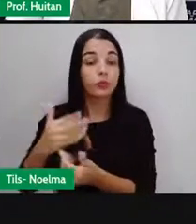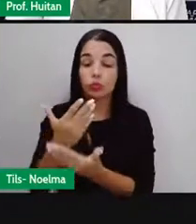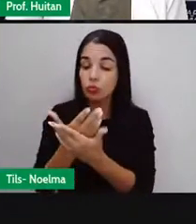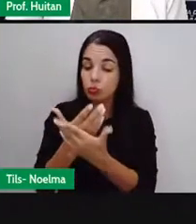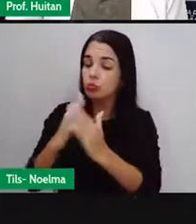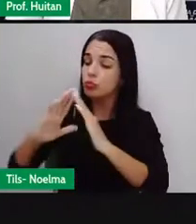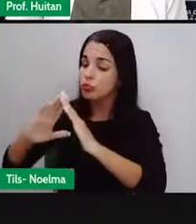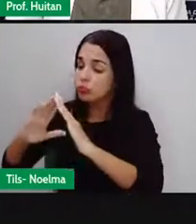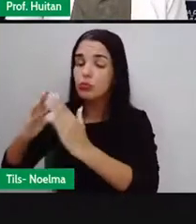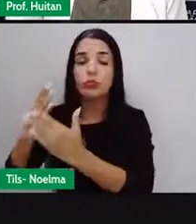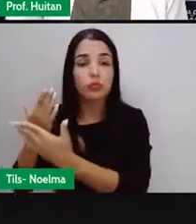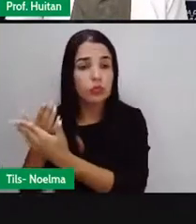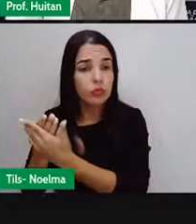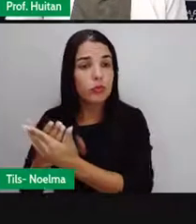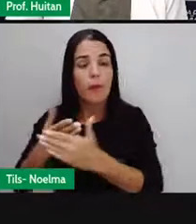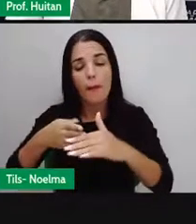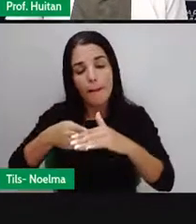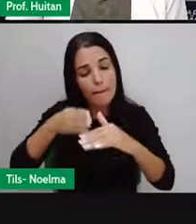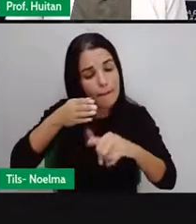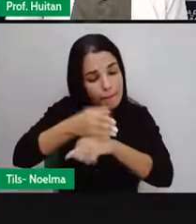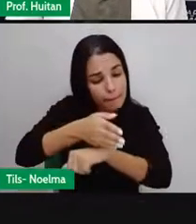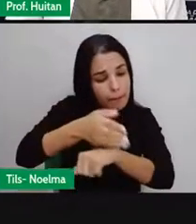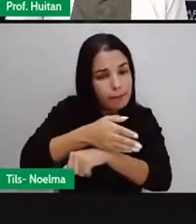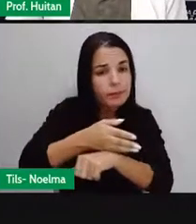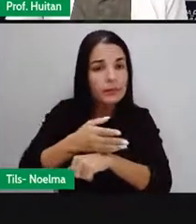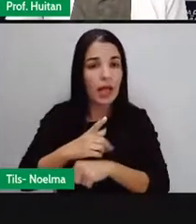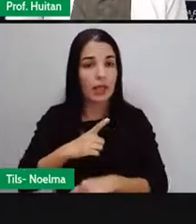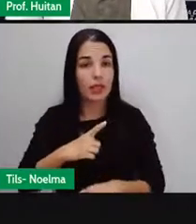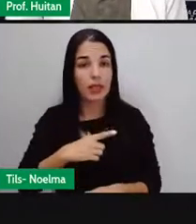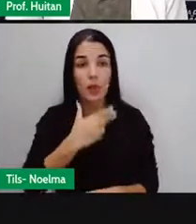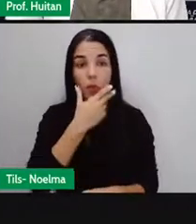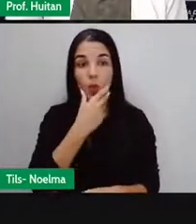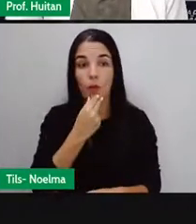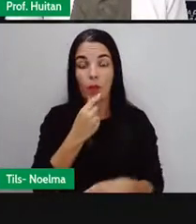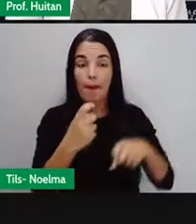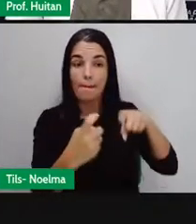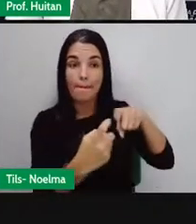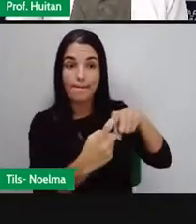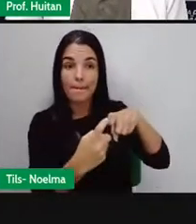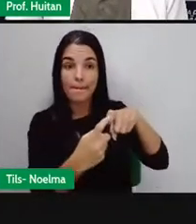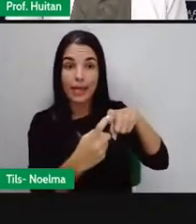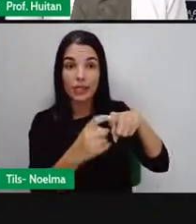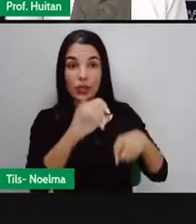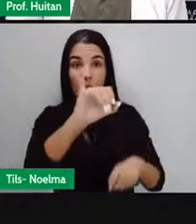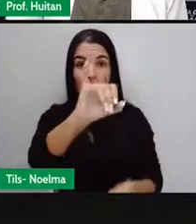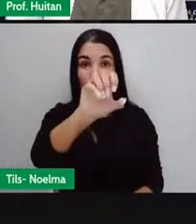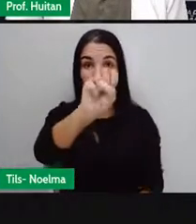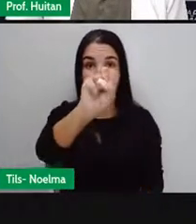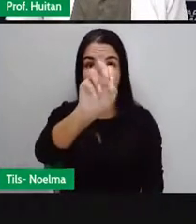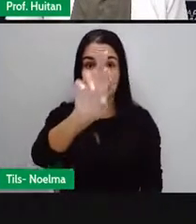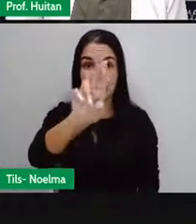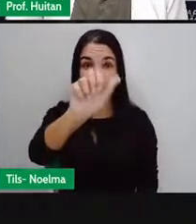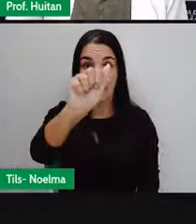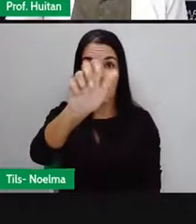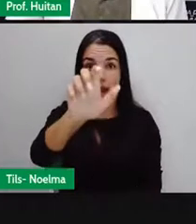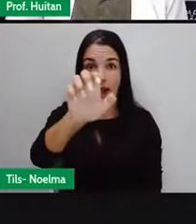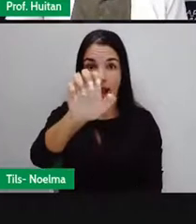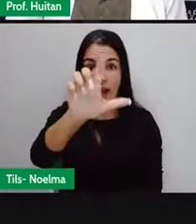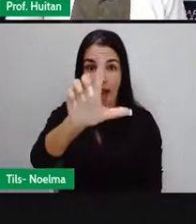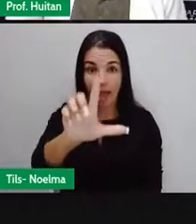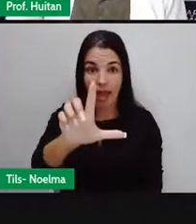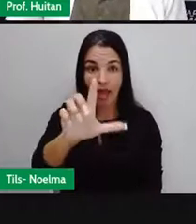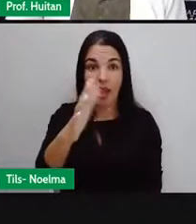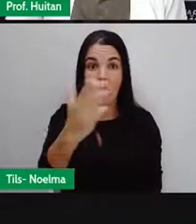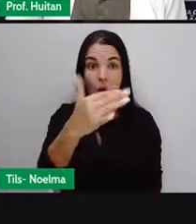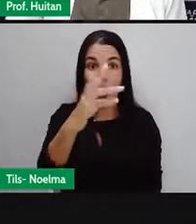em outras situações de vida. O doutor Israel Tuyuká, que era indígena, observe essa cena